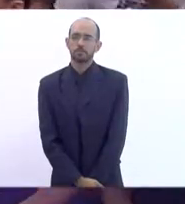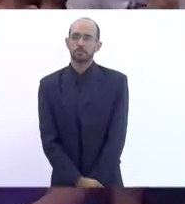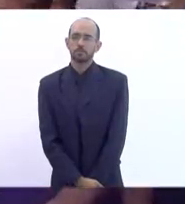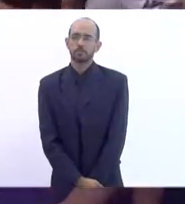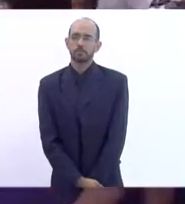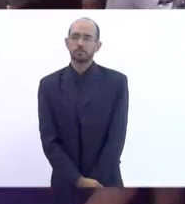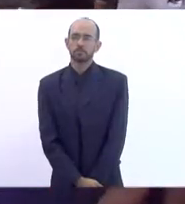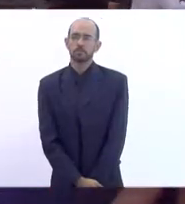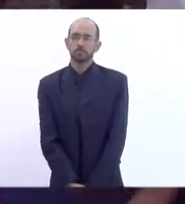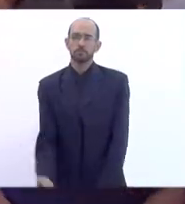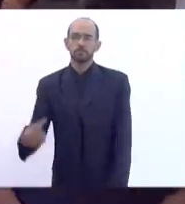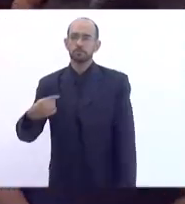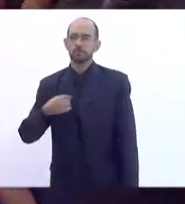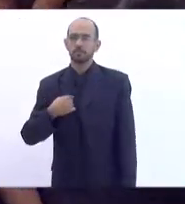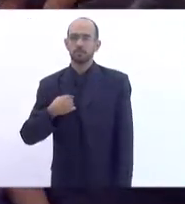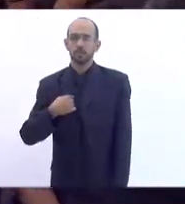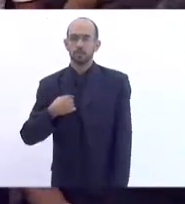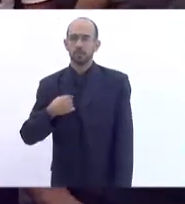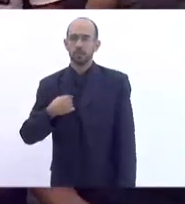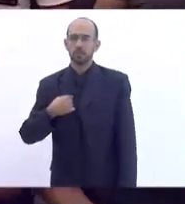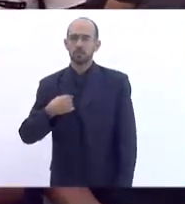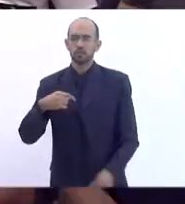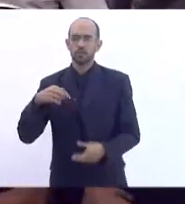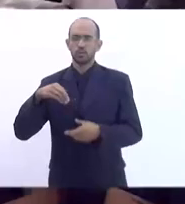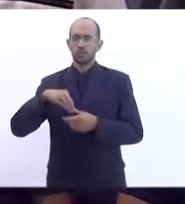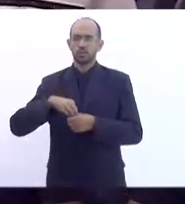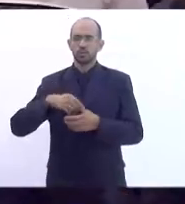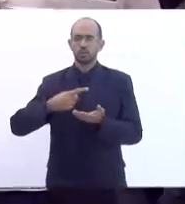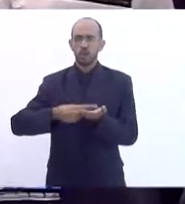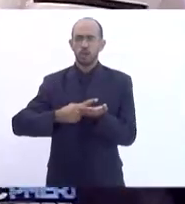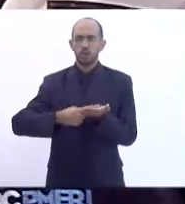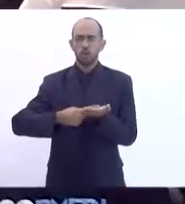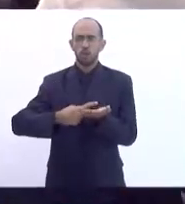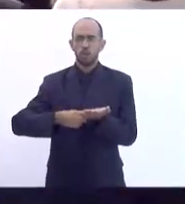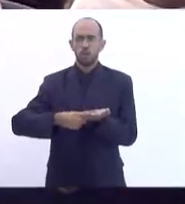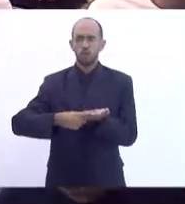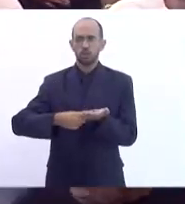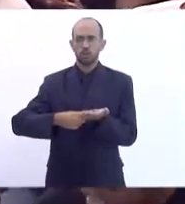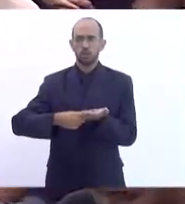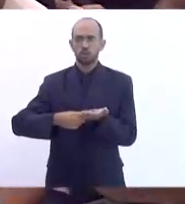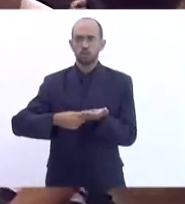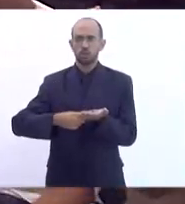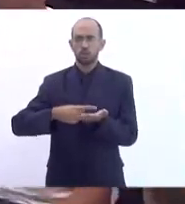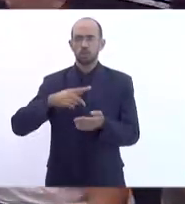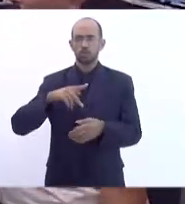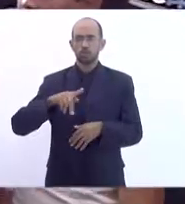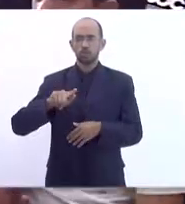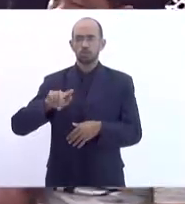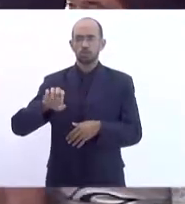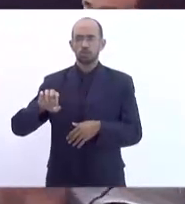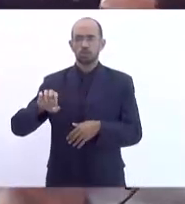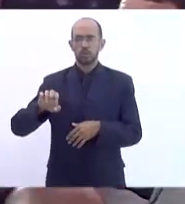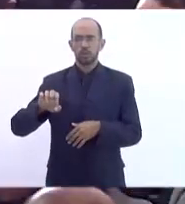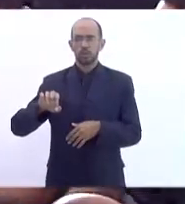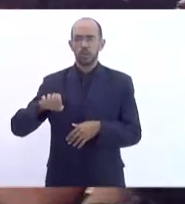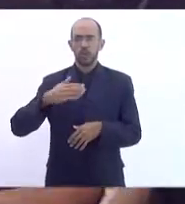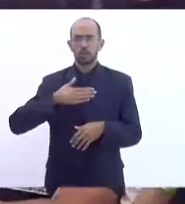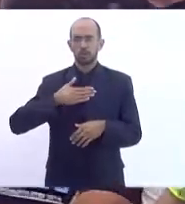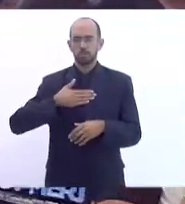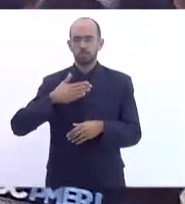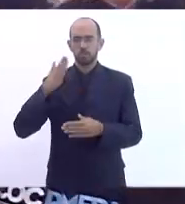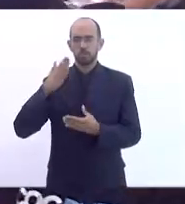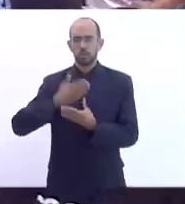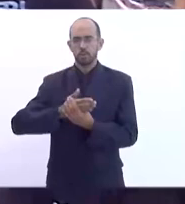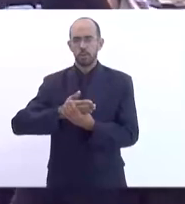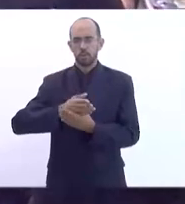e eu estou dentro do acordo é é de acordo com o parecer da pgr na meação ainda está tramitando